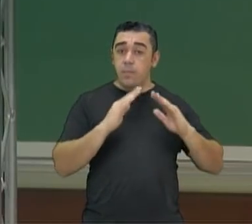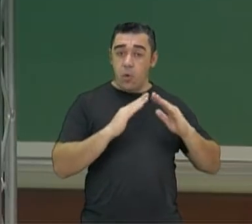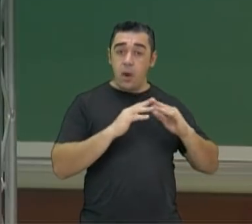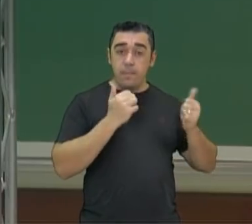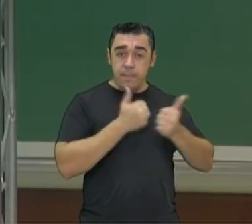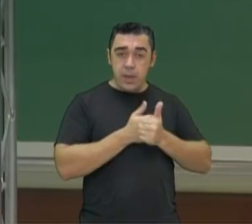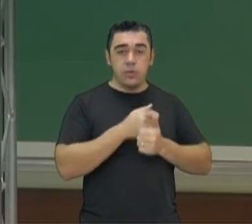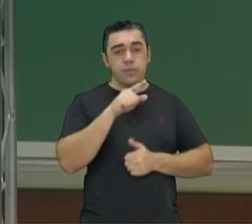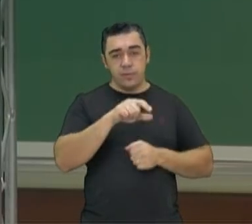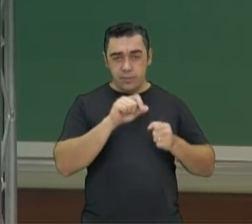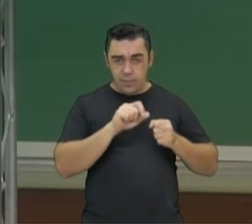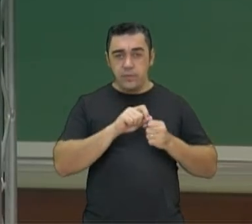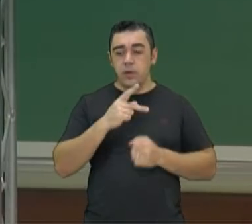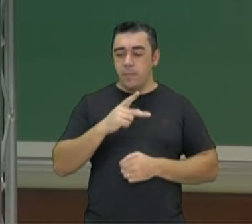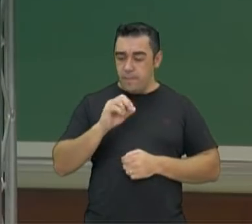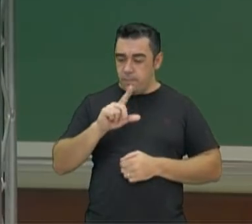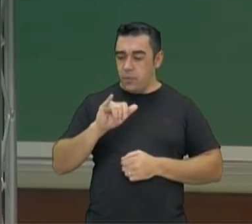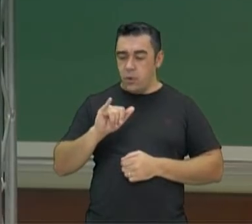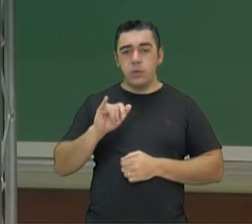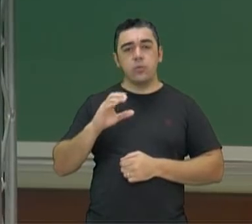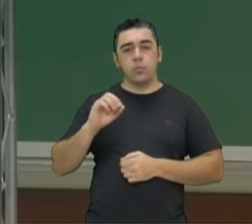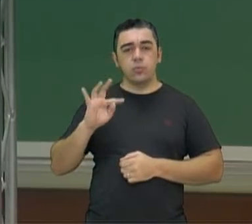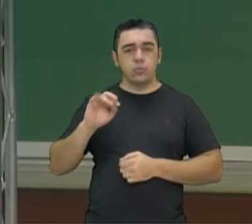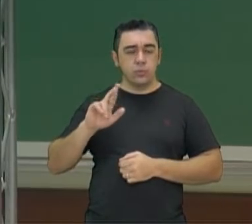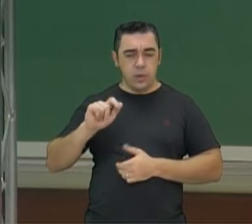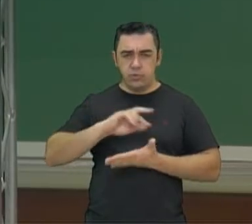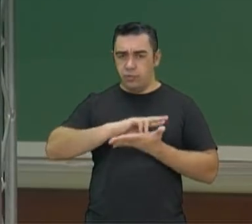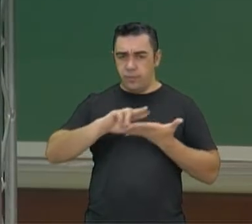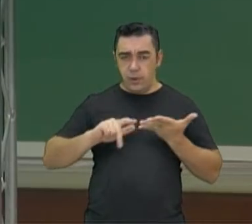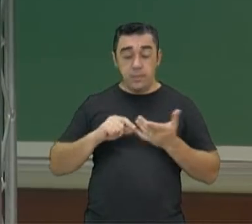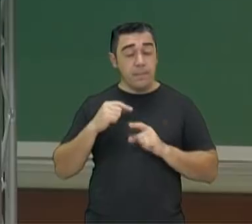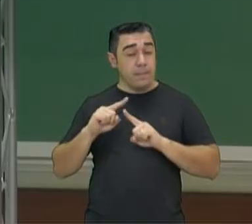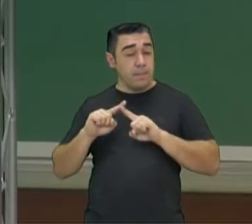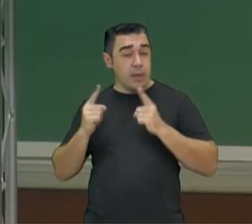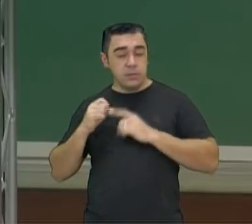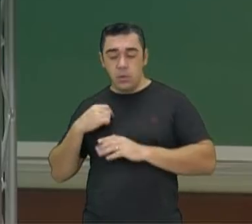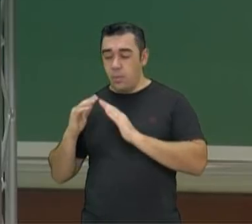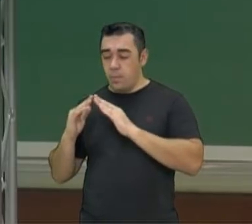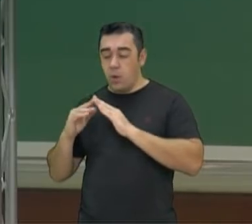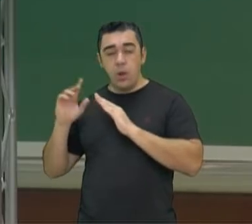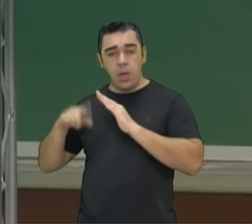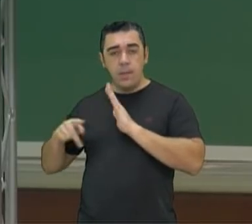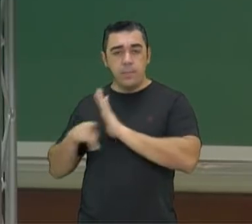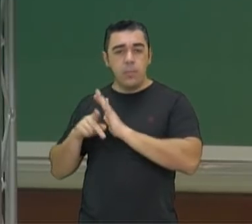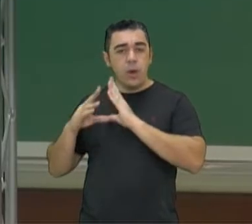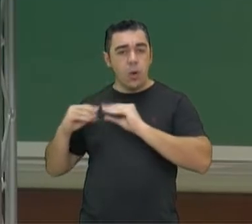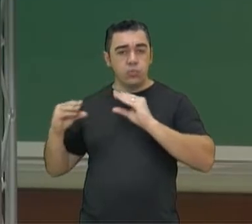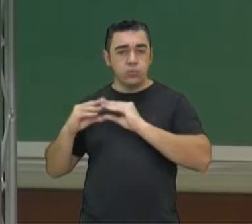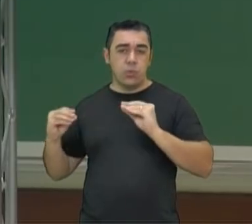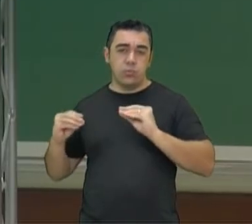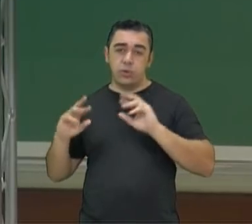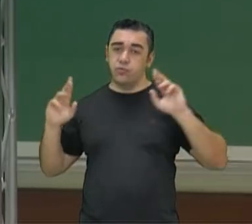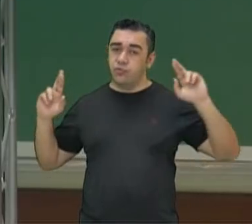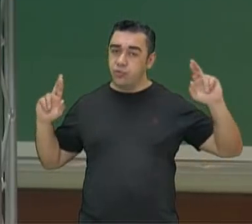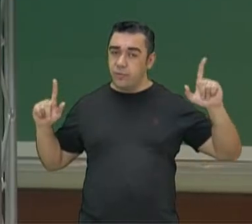no caso, policultura, aí pode ser qualquer coisa. Mas se eu moro aqui, não, aqui é um cinturão do algodão. Com isso ele busca